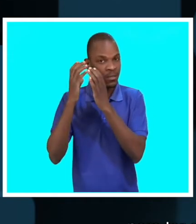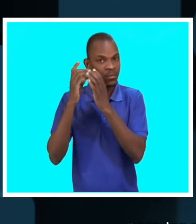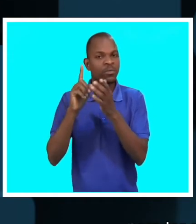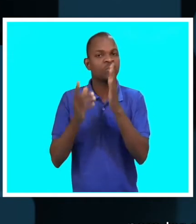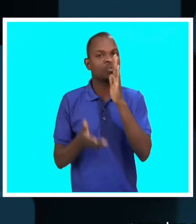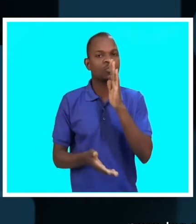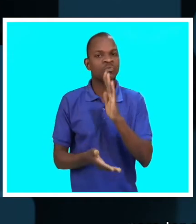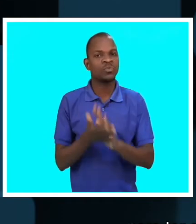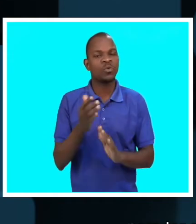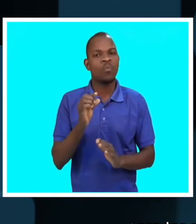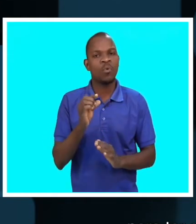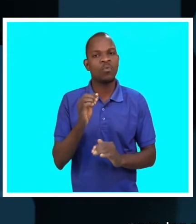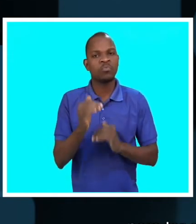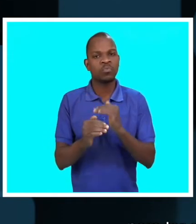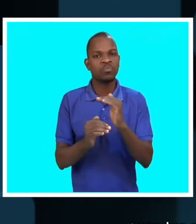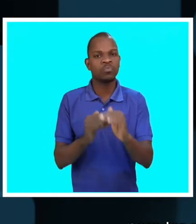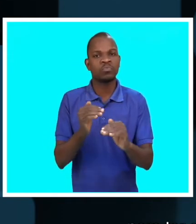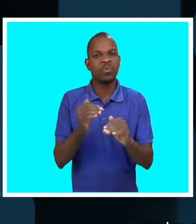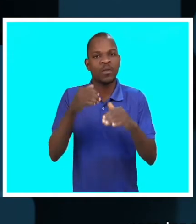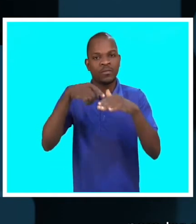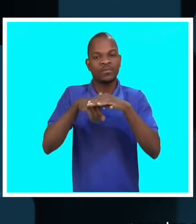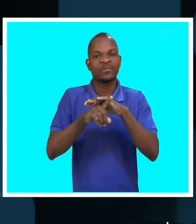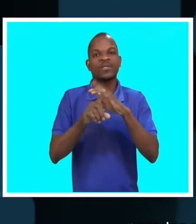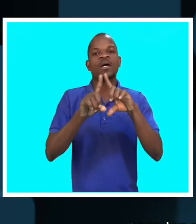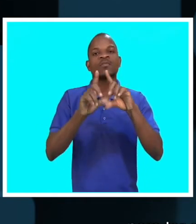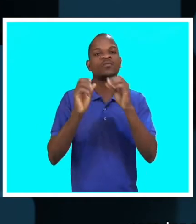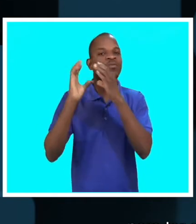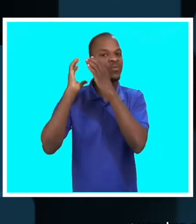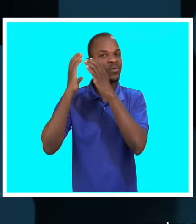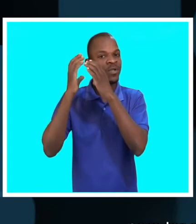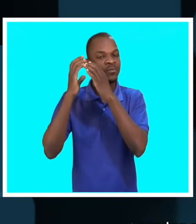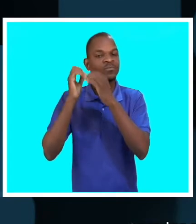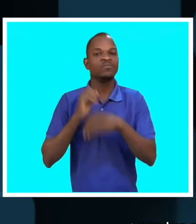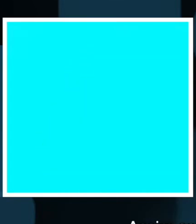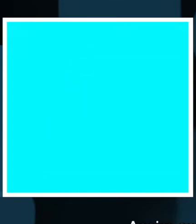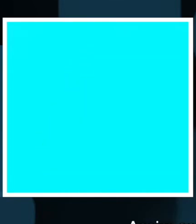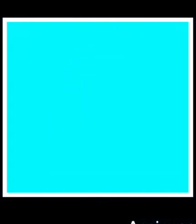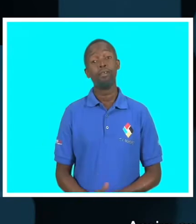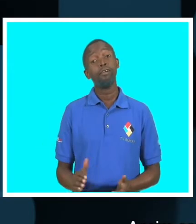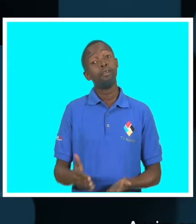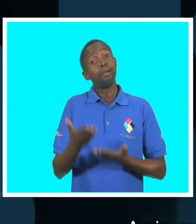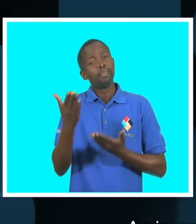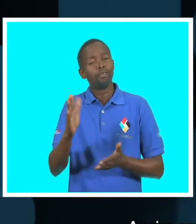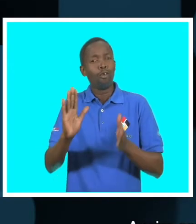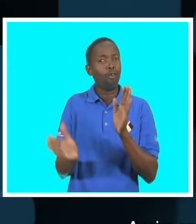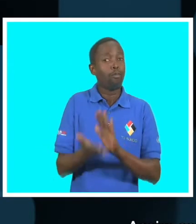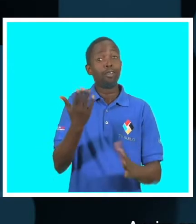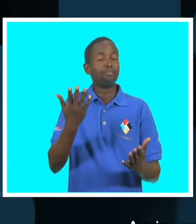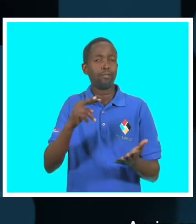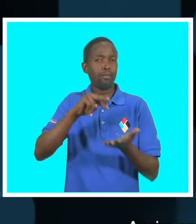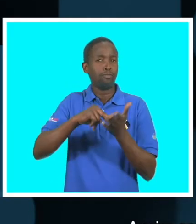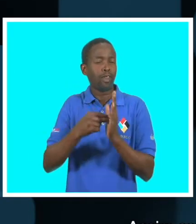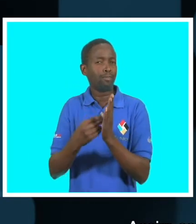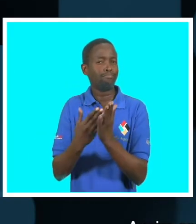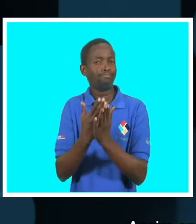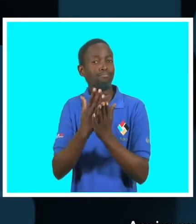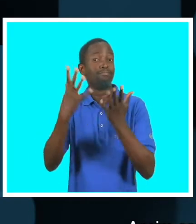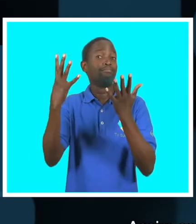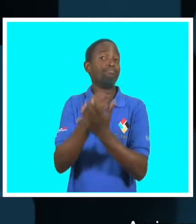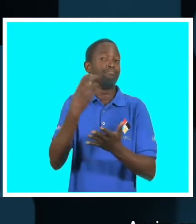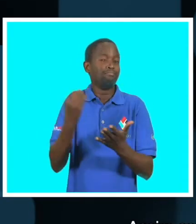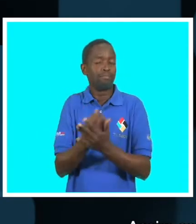rádio. E foi assim que acabei entrando na rádio. Assim, começava a ser desenhado o